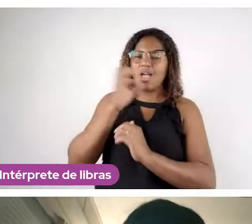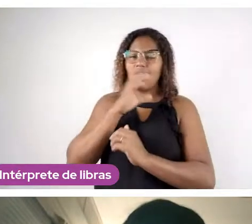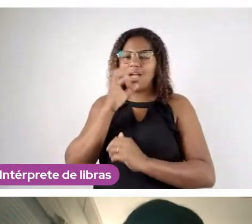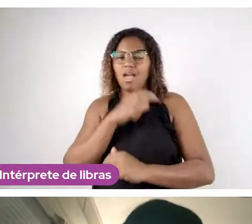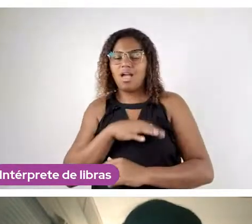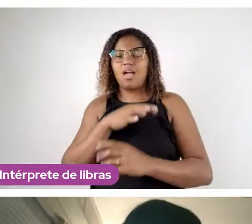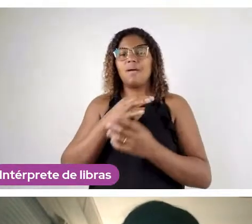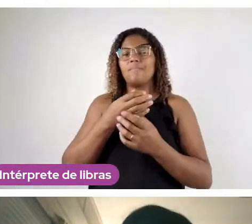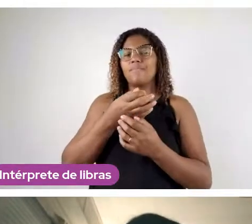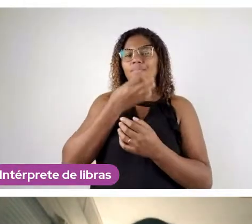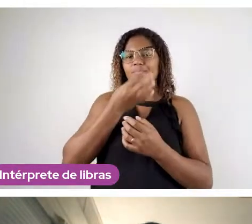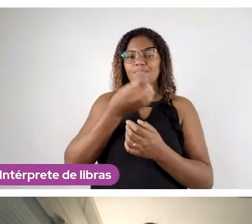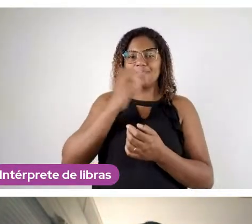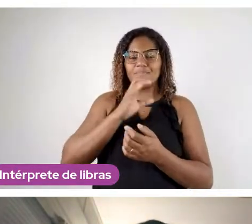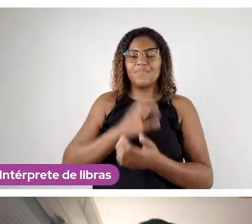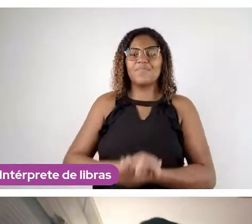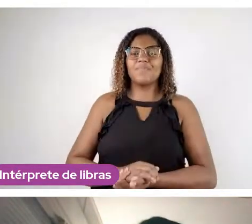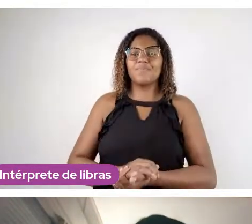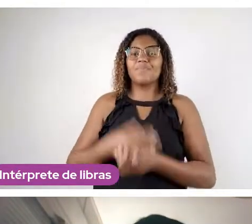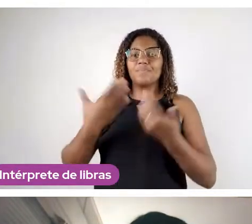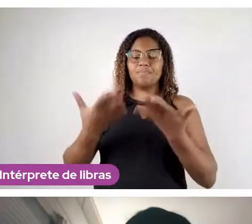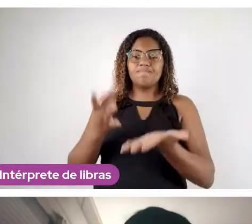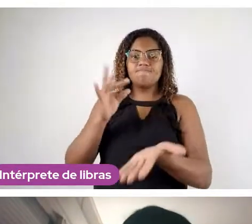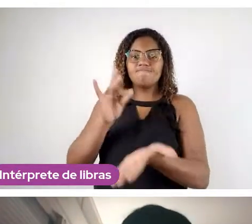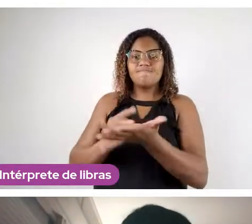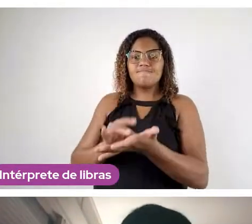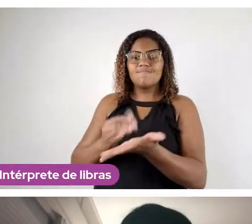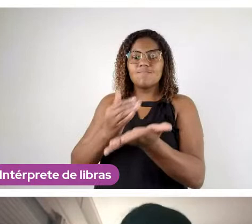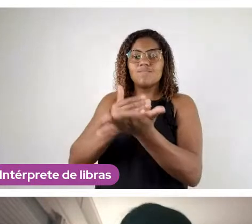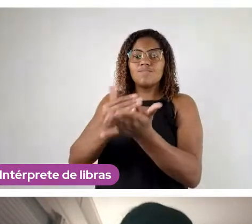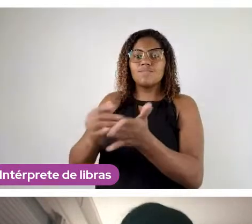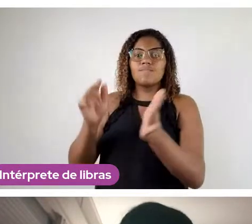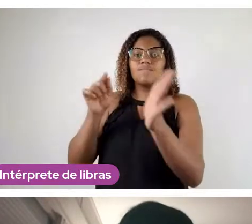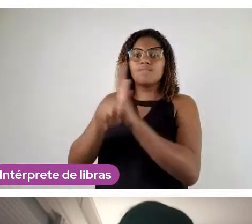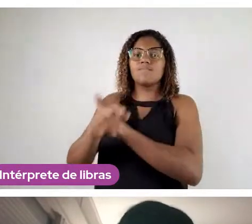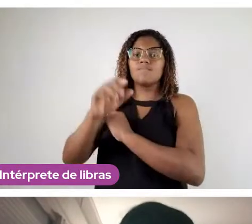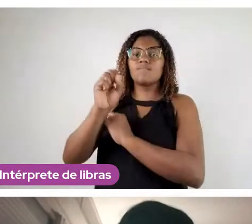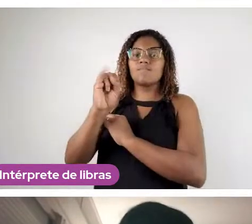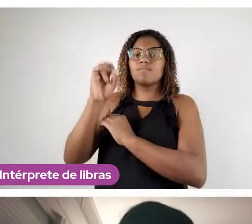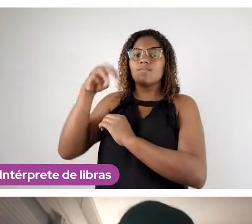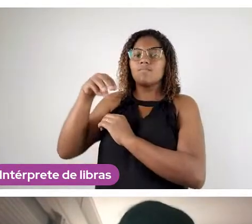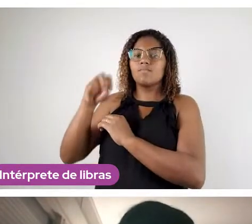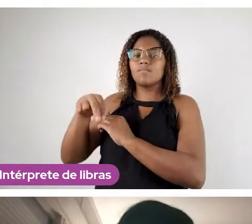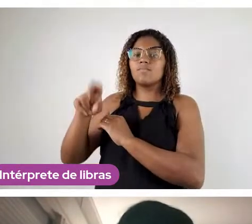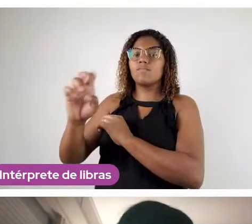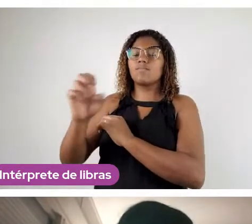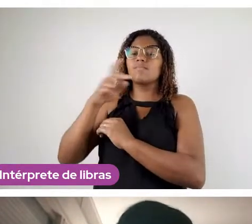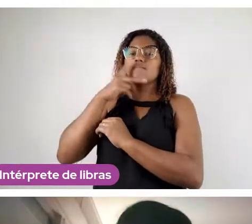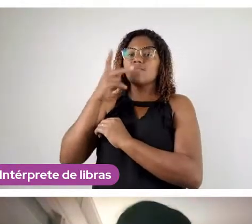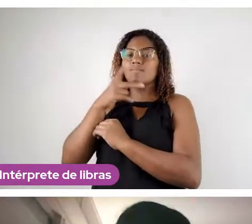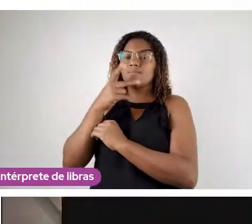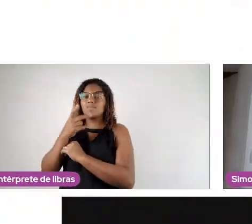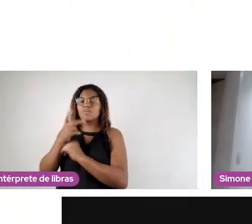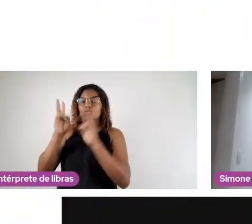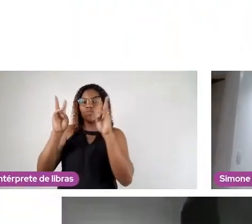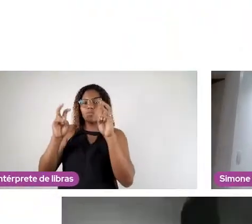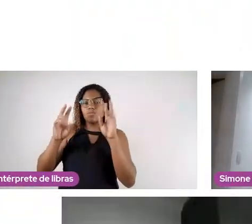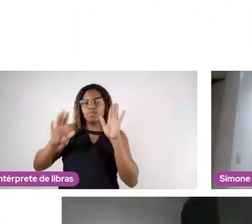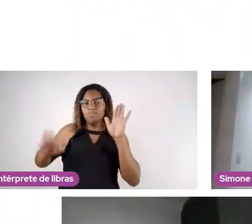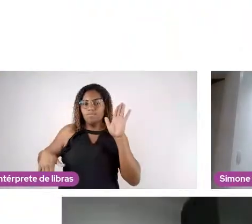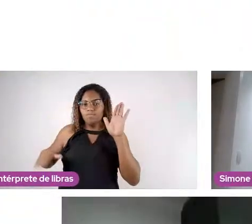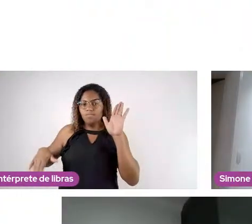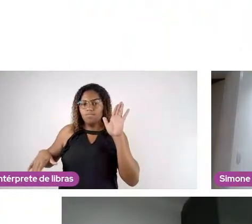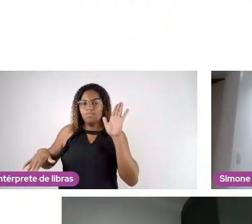duas ou três perguntinhas. Então, na verdade, eu já vou começar até perguntando para a Simone, que você falou agora da questão das praias arenosas,